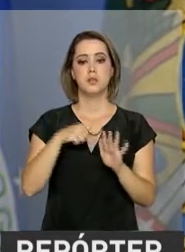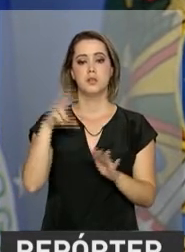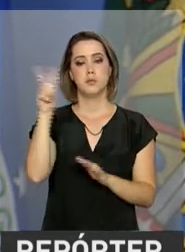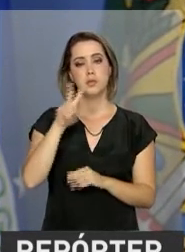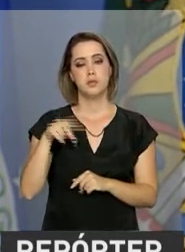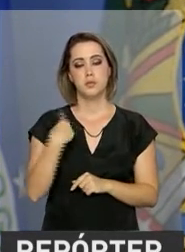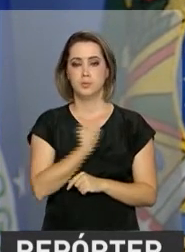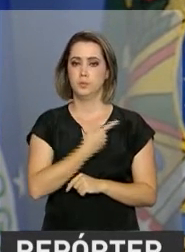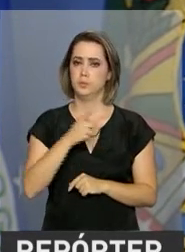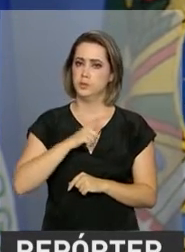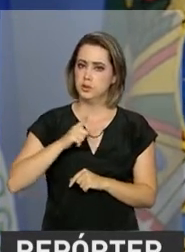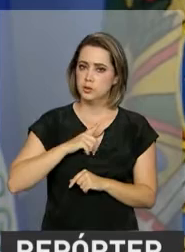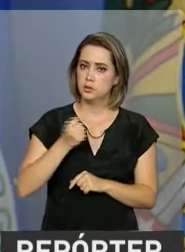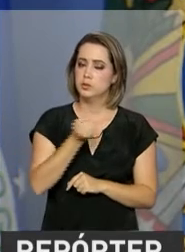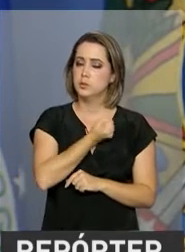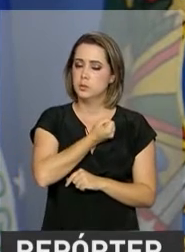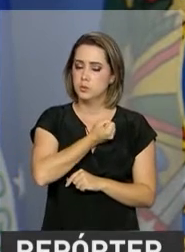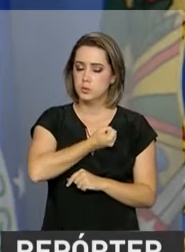número positivo